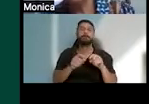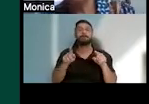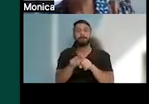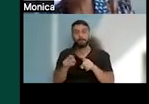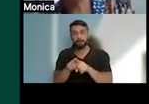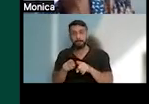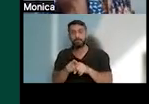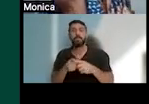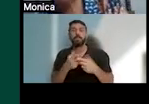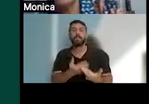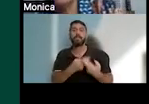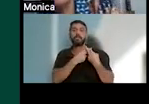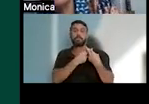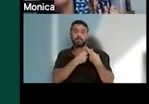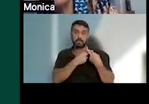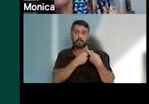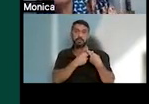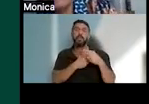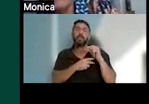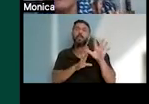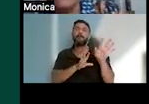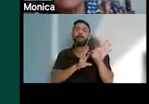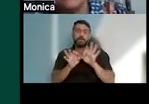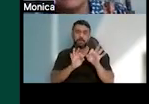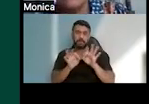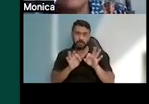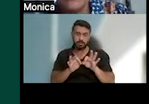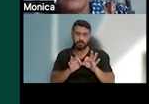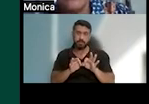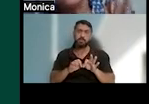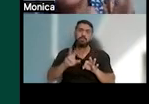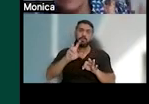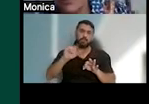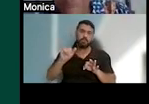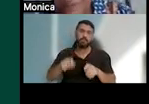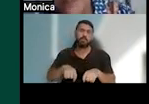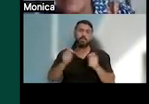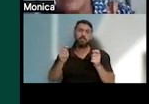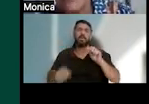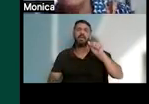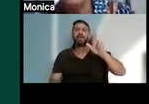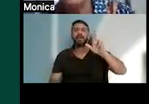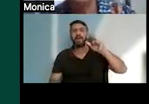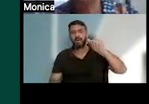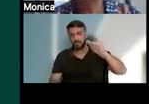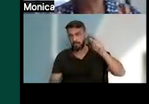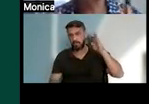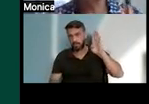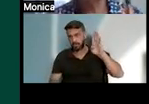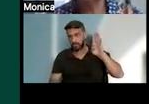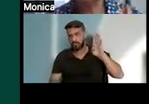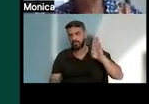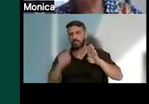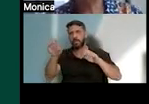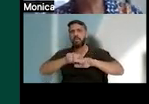ter a responsabilidade de não fazer um projeto que vai virar uma arma biológica também, né?